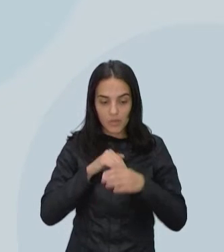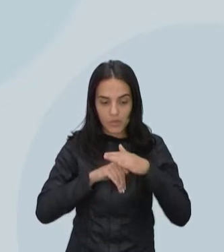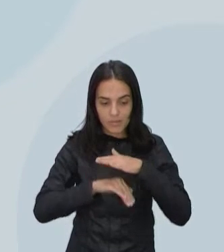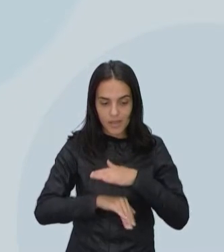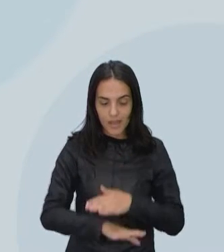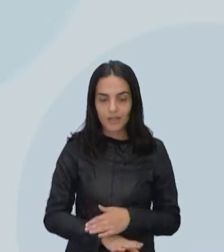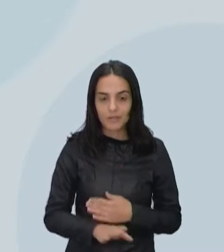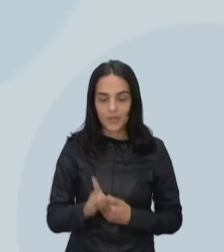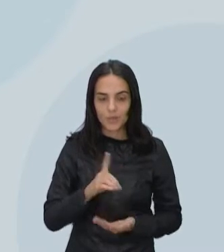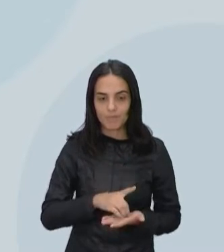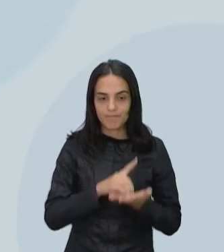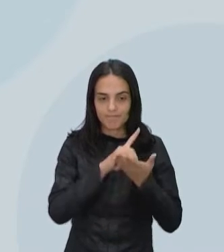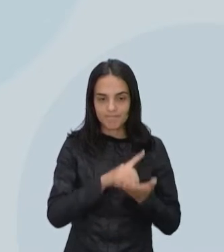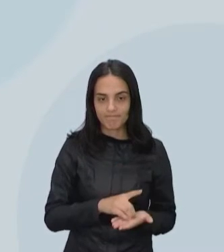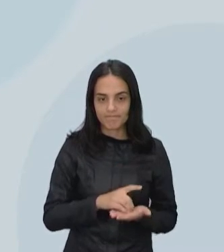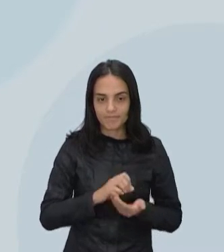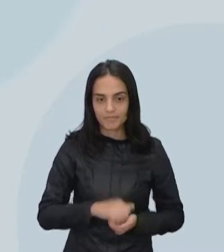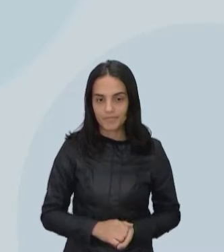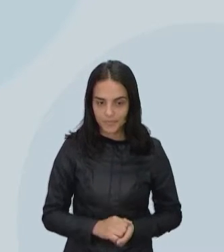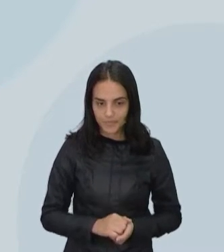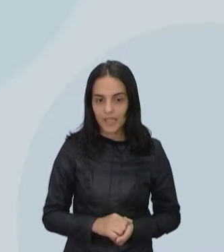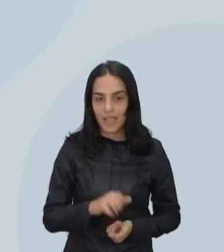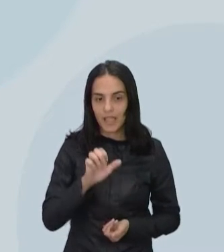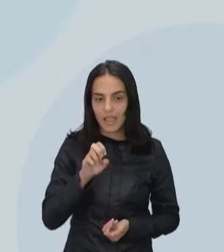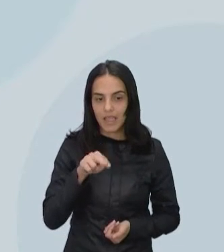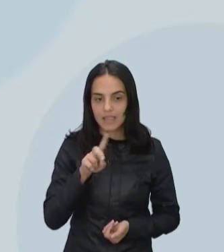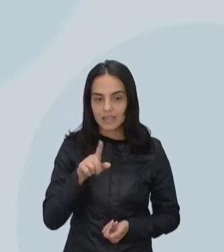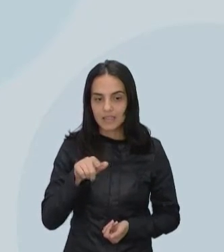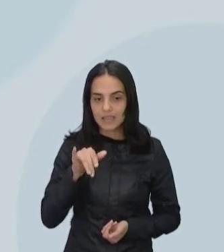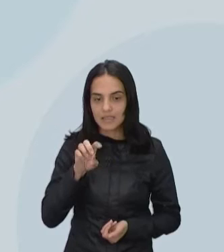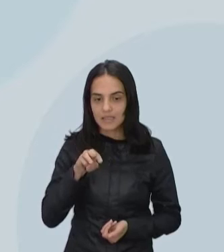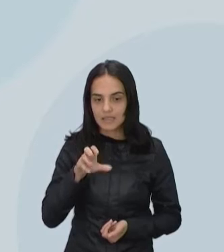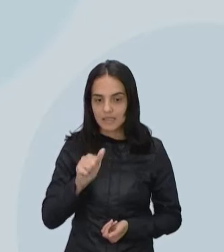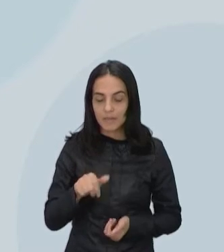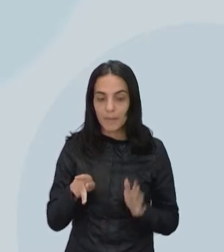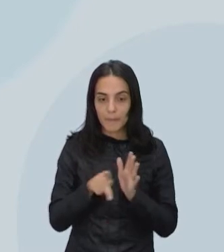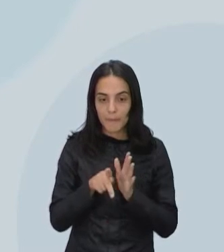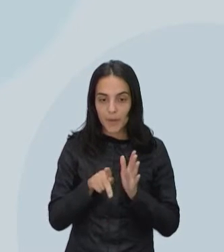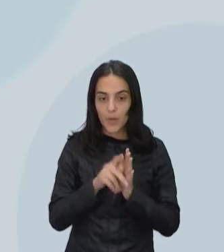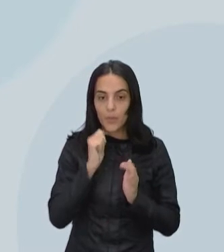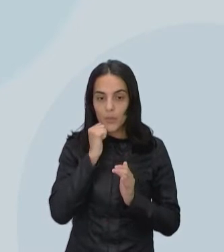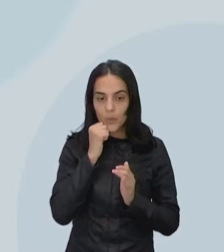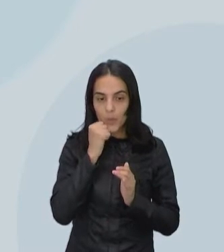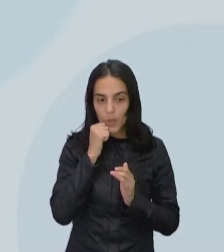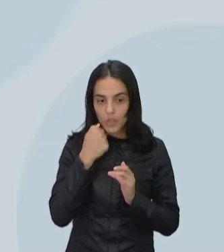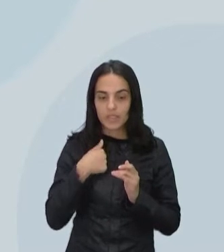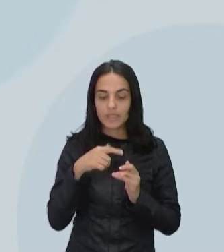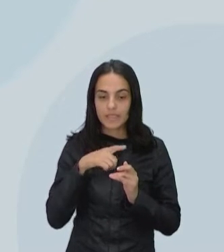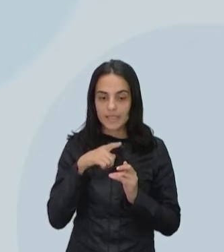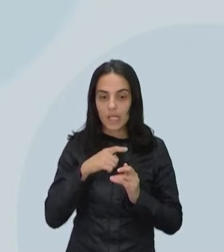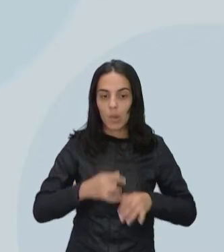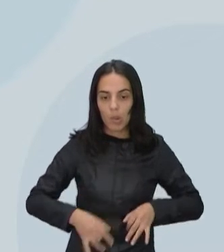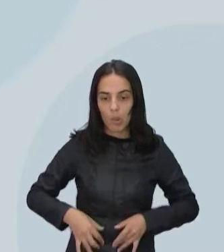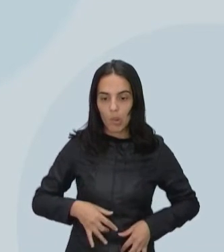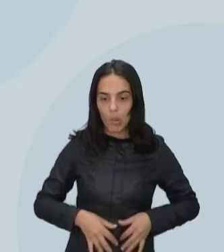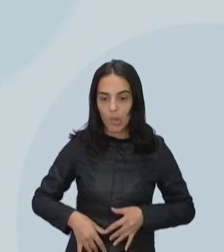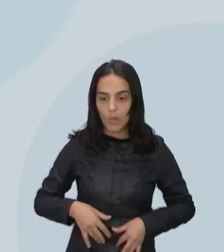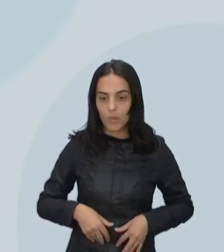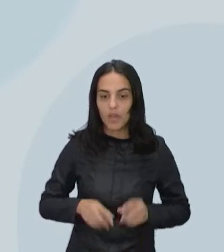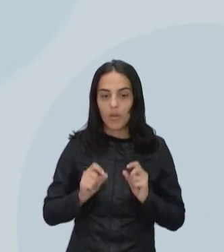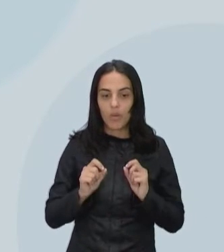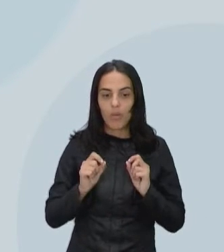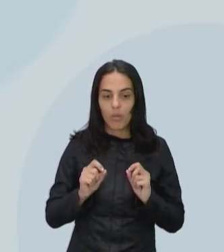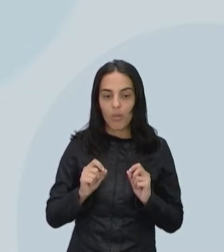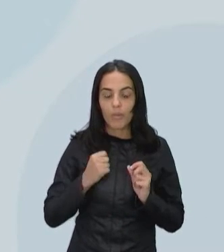nosso diário de bordo. As enzimas são compostos biológicos que atuam no organismo na forma de